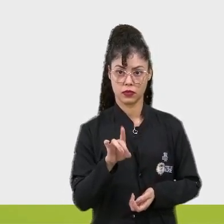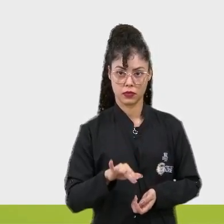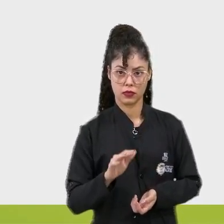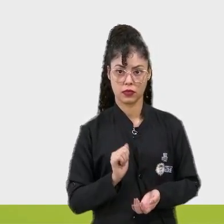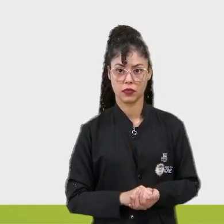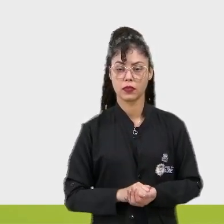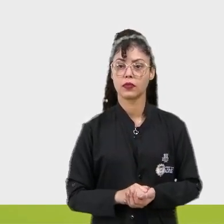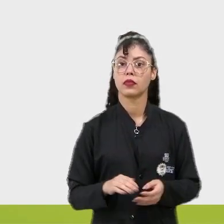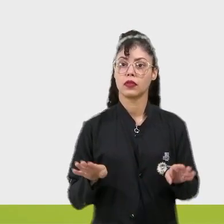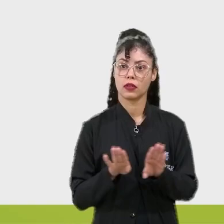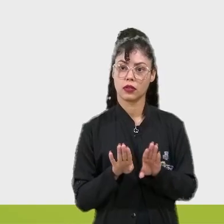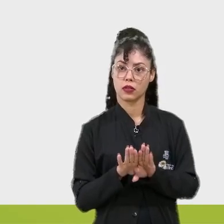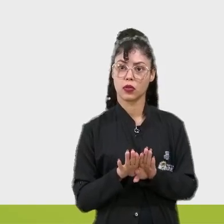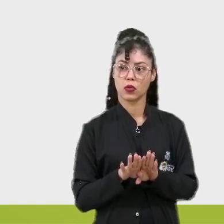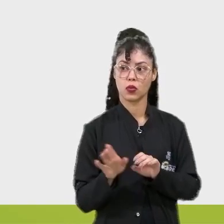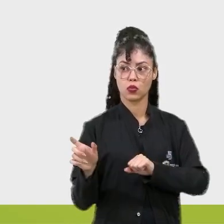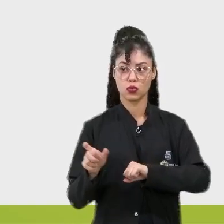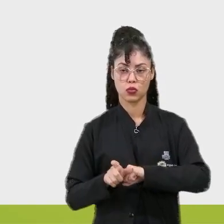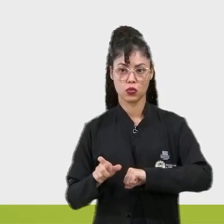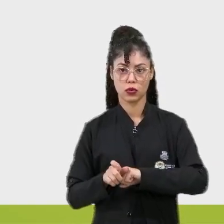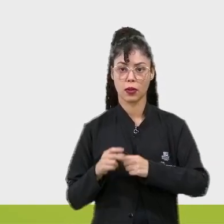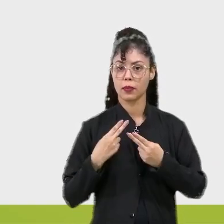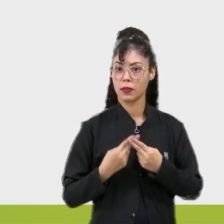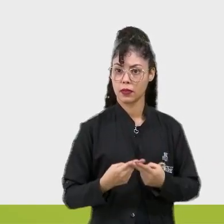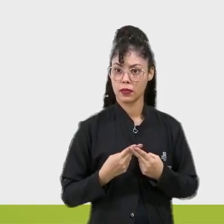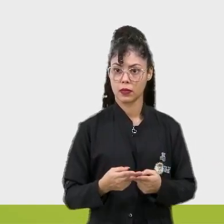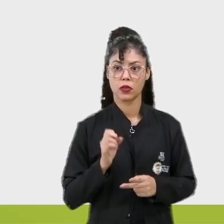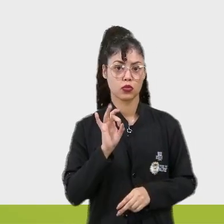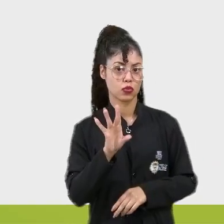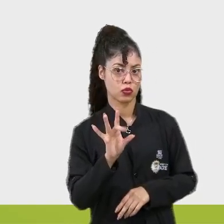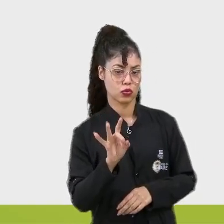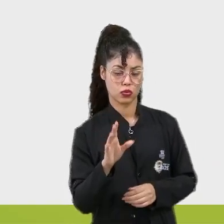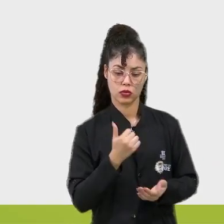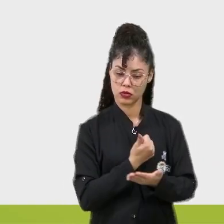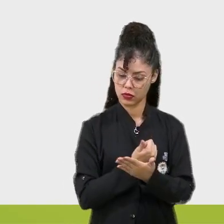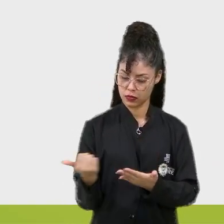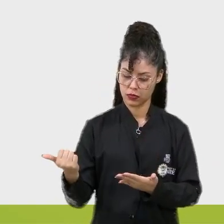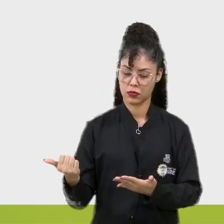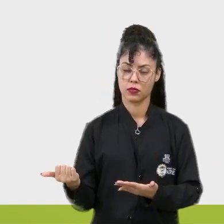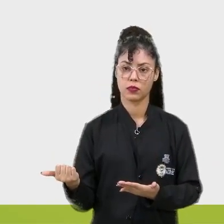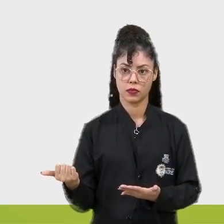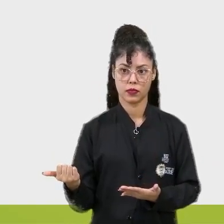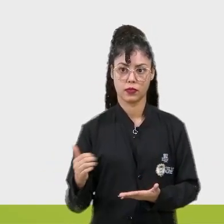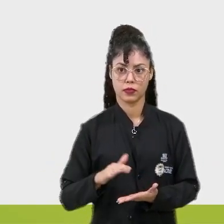da oração torna-se paciente, isso é, ele sofre a ação